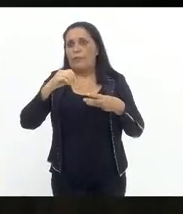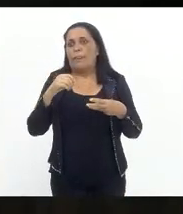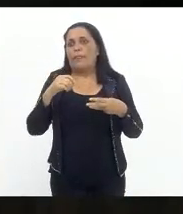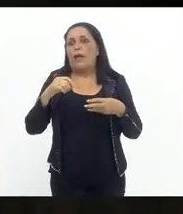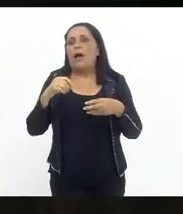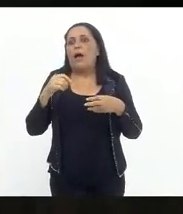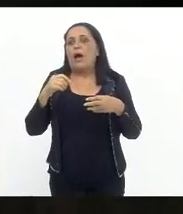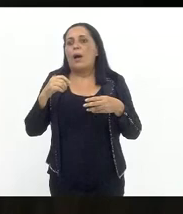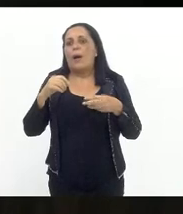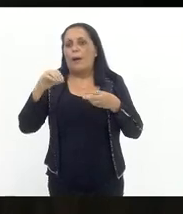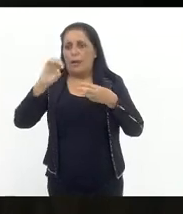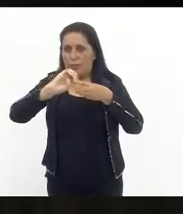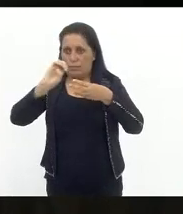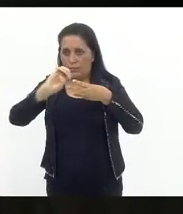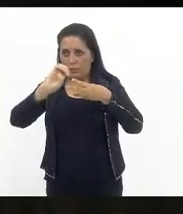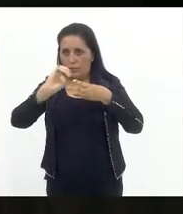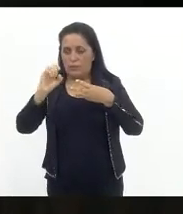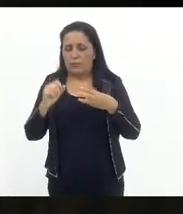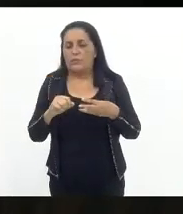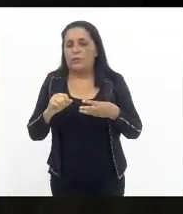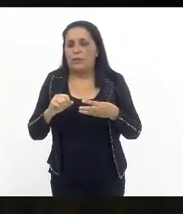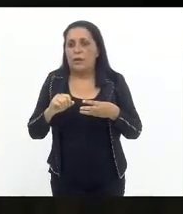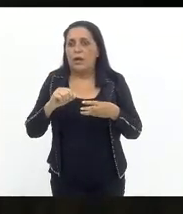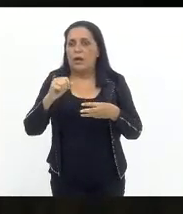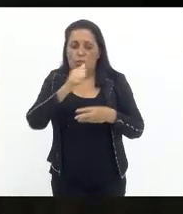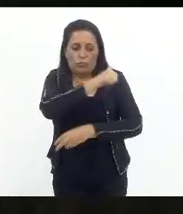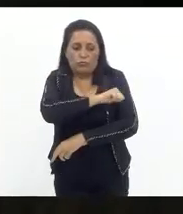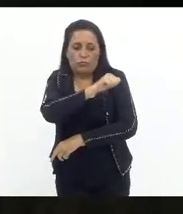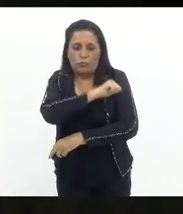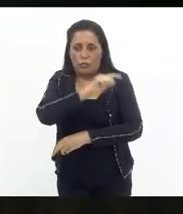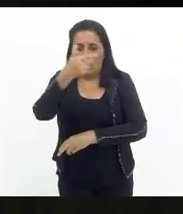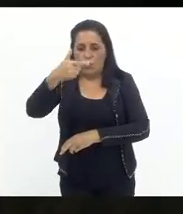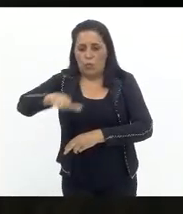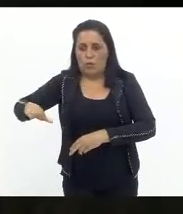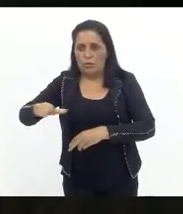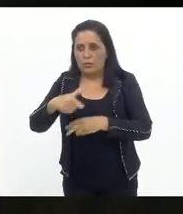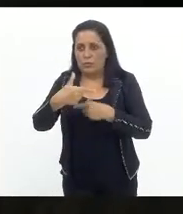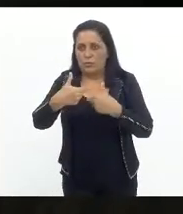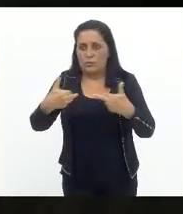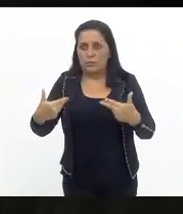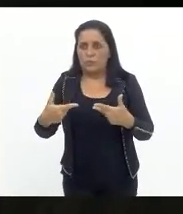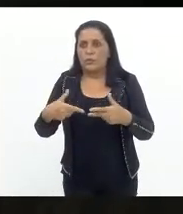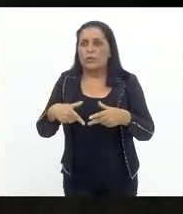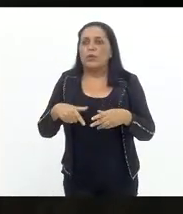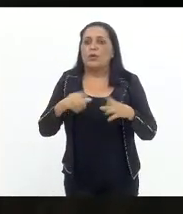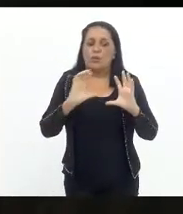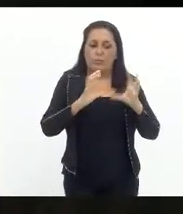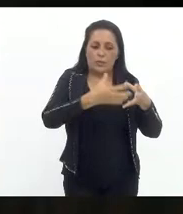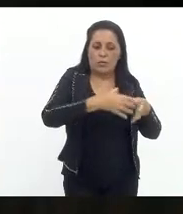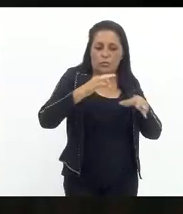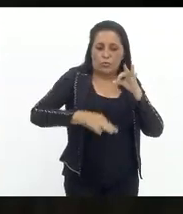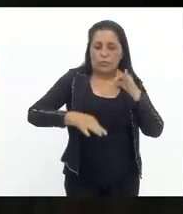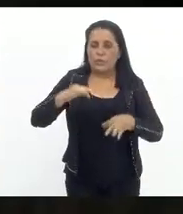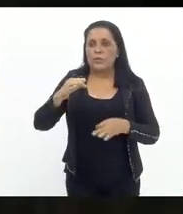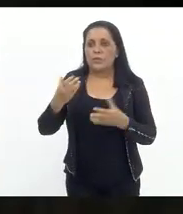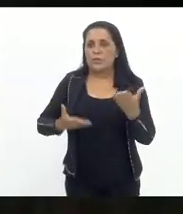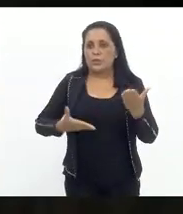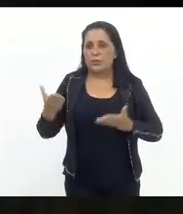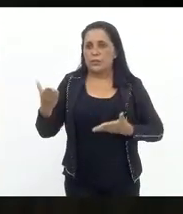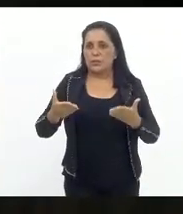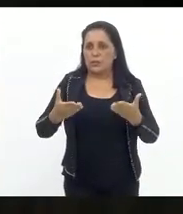Polícia Penal do Estado do Rio de Janeiro e da outras providências. Pendendo de pareceres das comissões de Constituição e Justiça, servidores públicos e